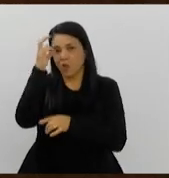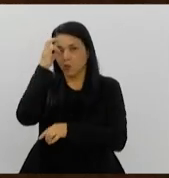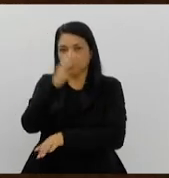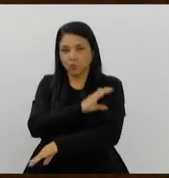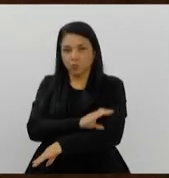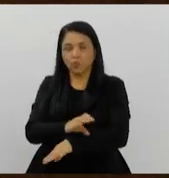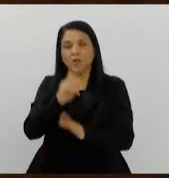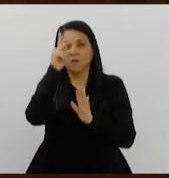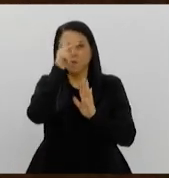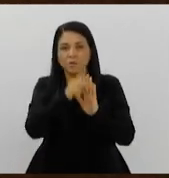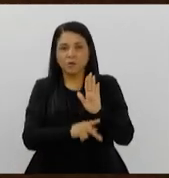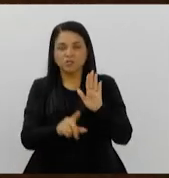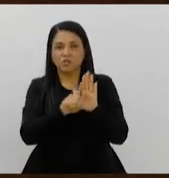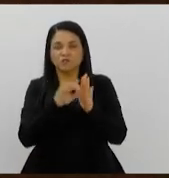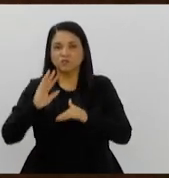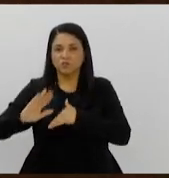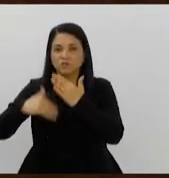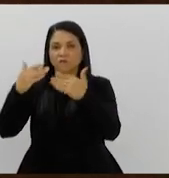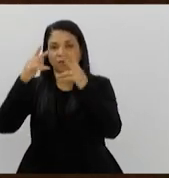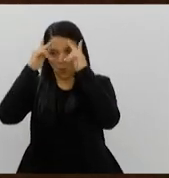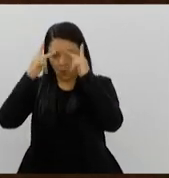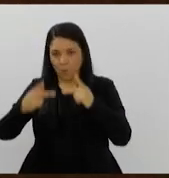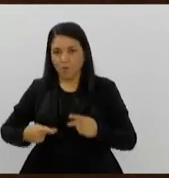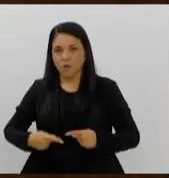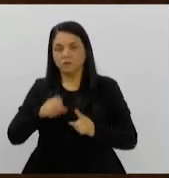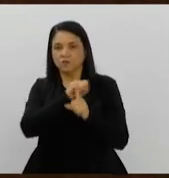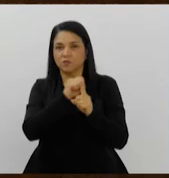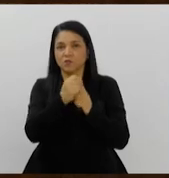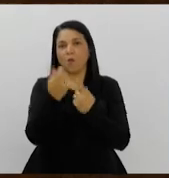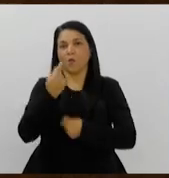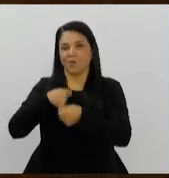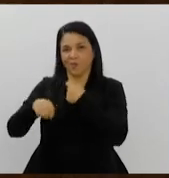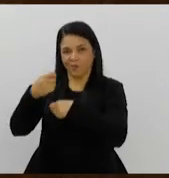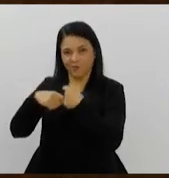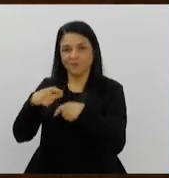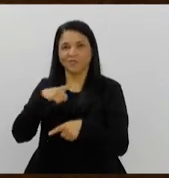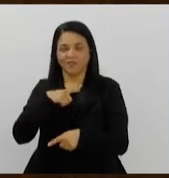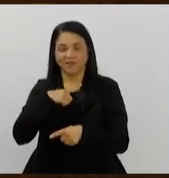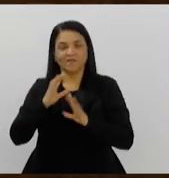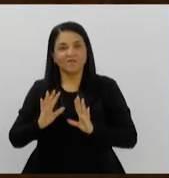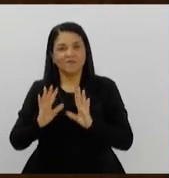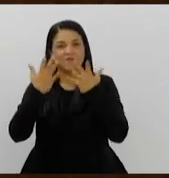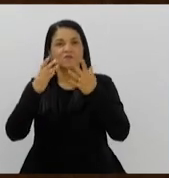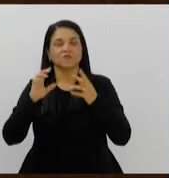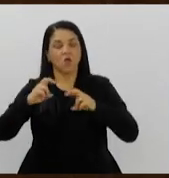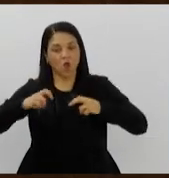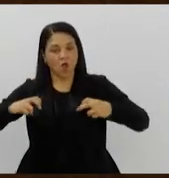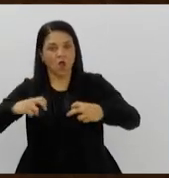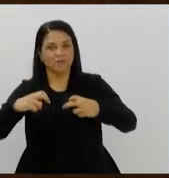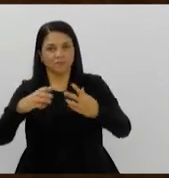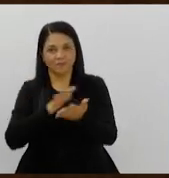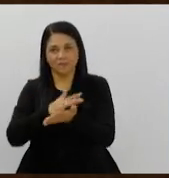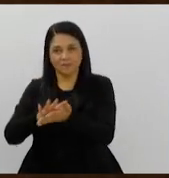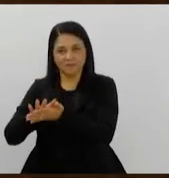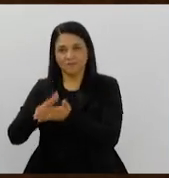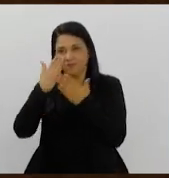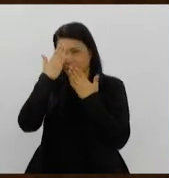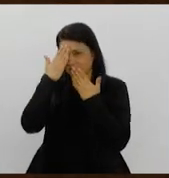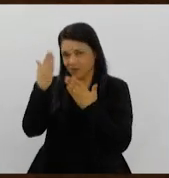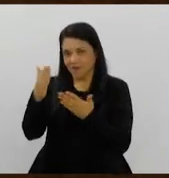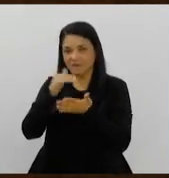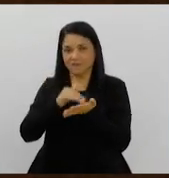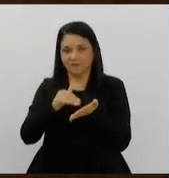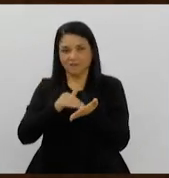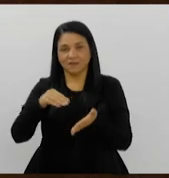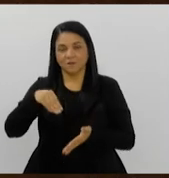e projetos de desenvolvimento humano e social e econômico. Então, viva as rodas de samba e muito obrigada,